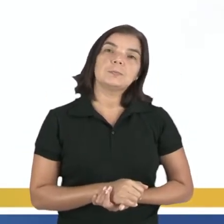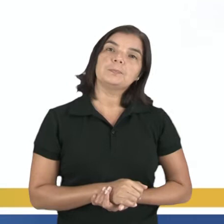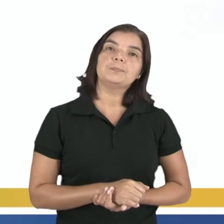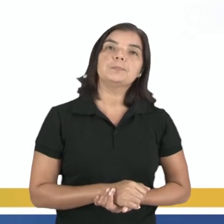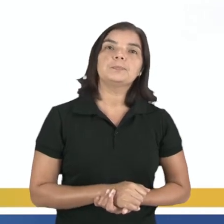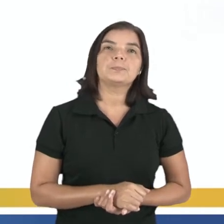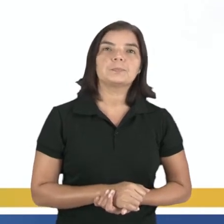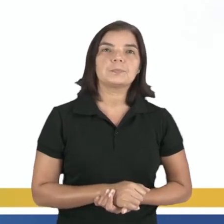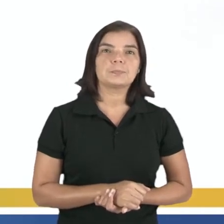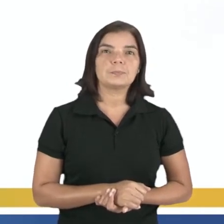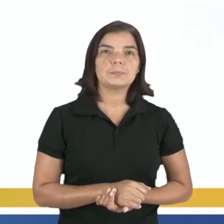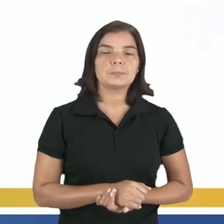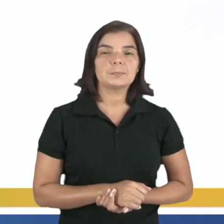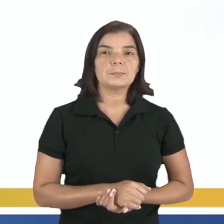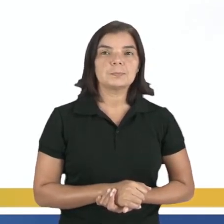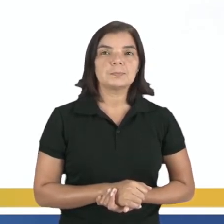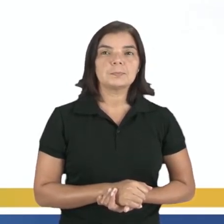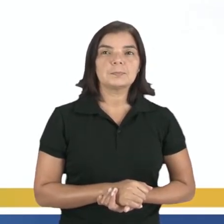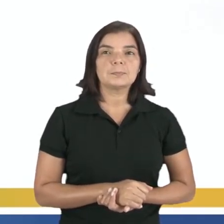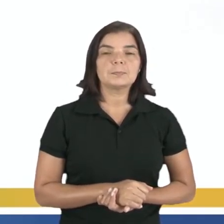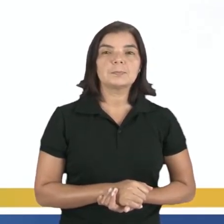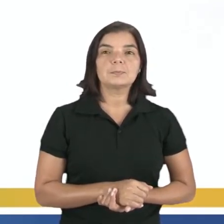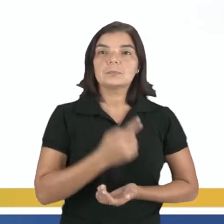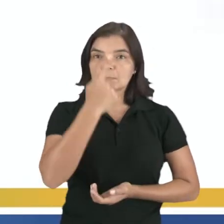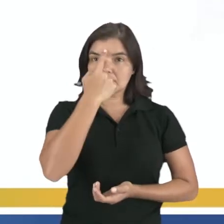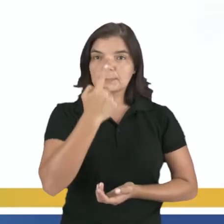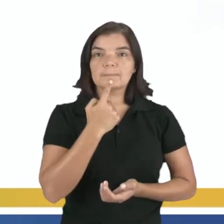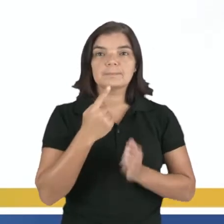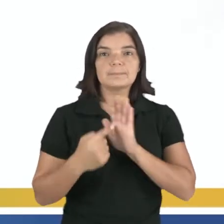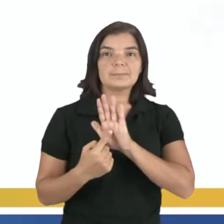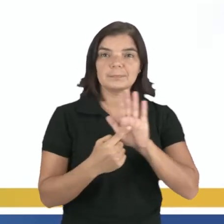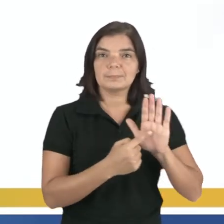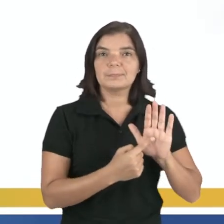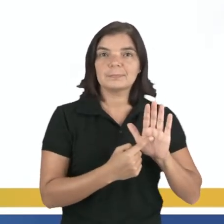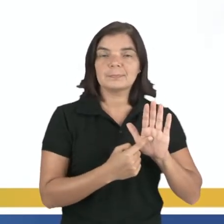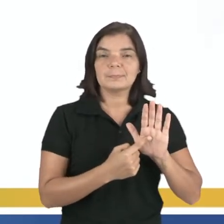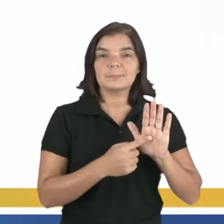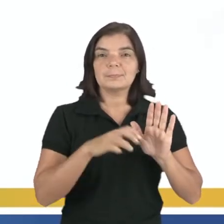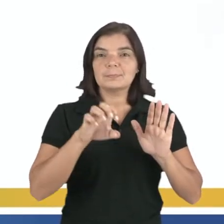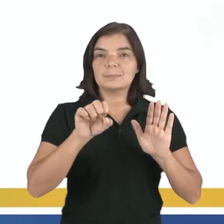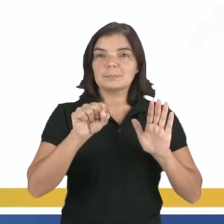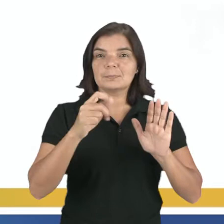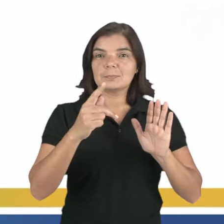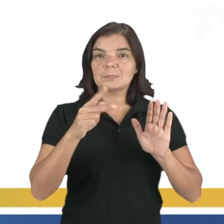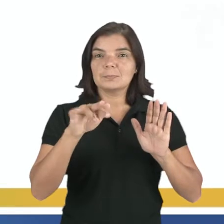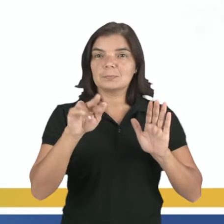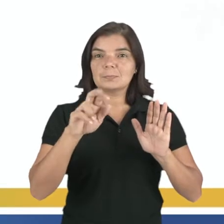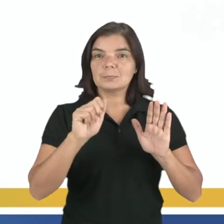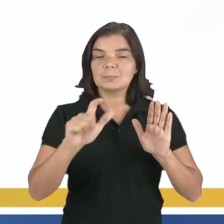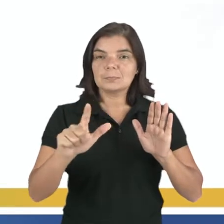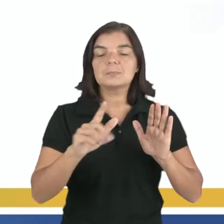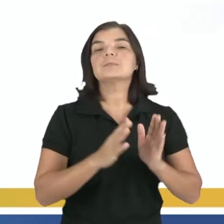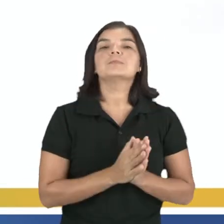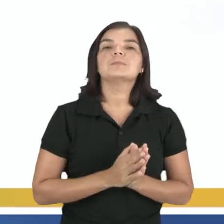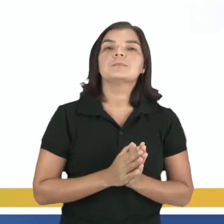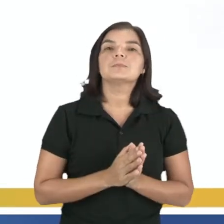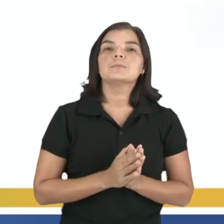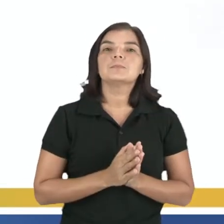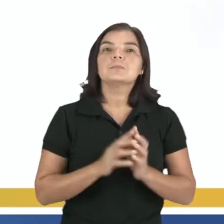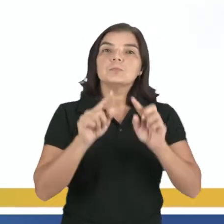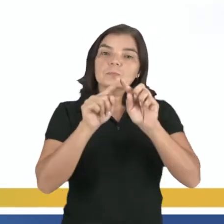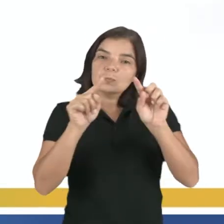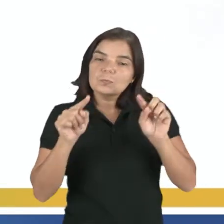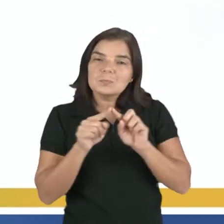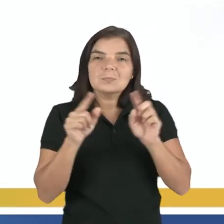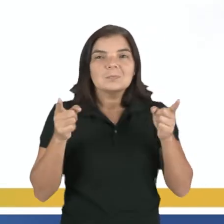aqui. Vamos lá. Repare nessa figura linda aí, que a gente pode chamar de espiral, né? Repare no quadradinho